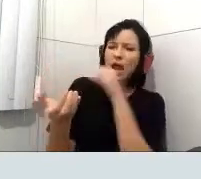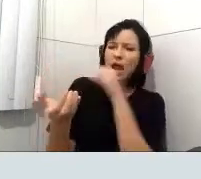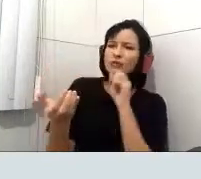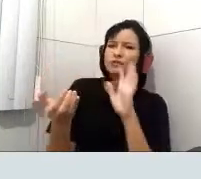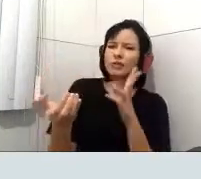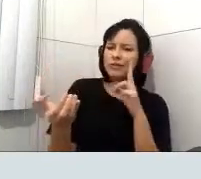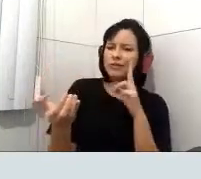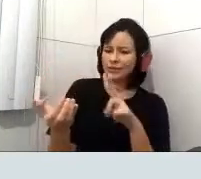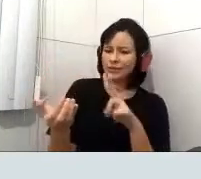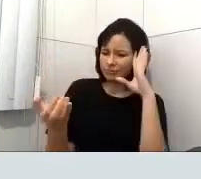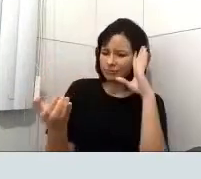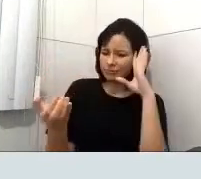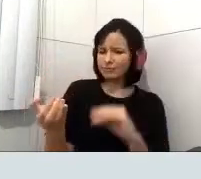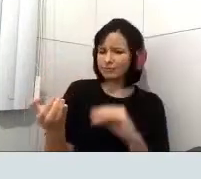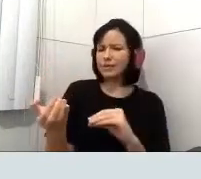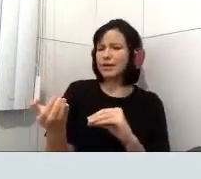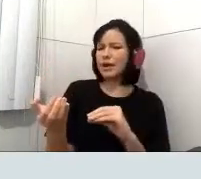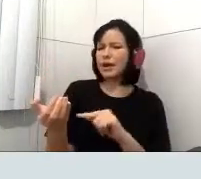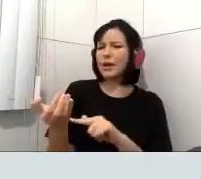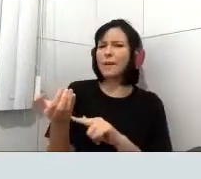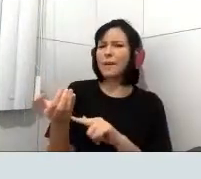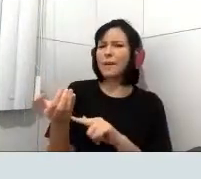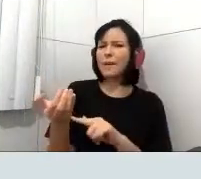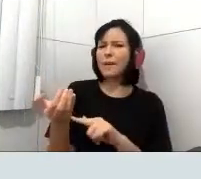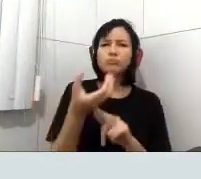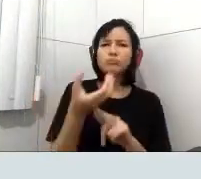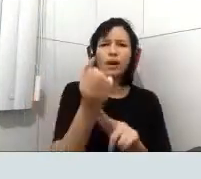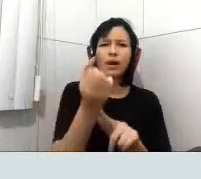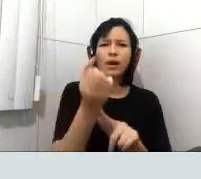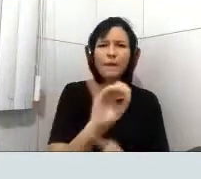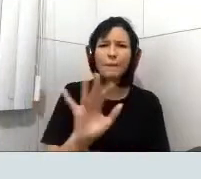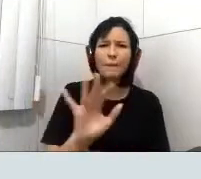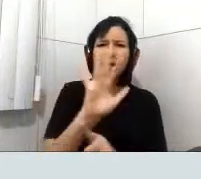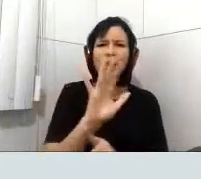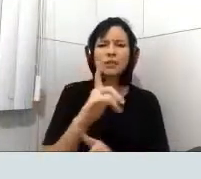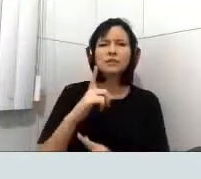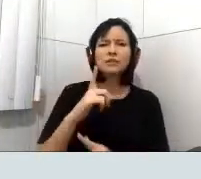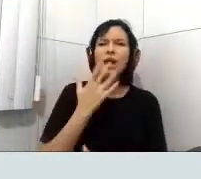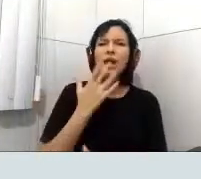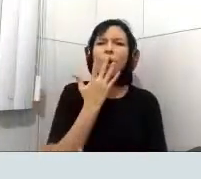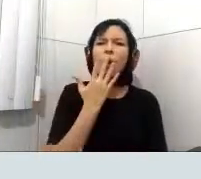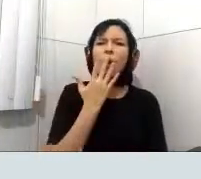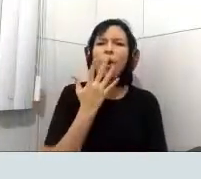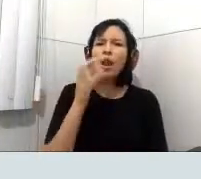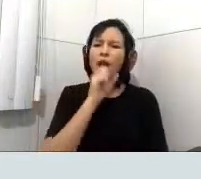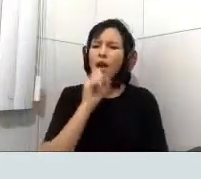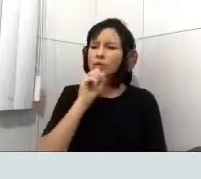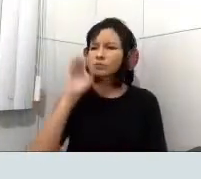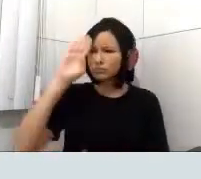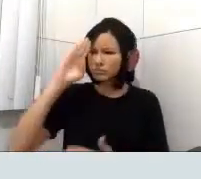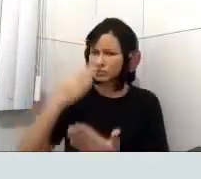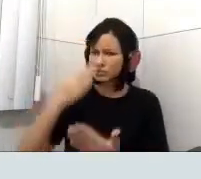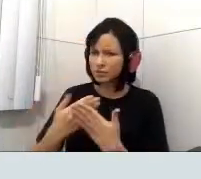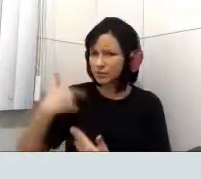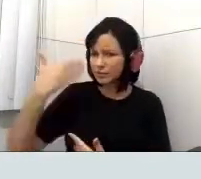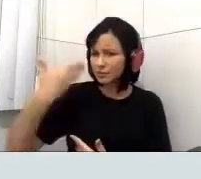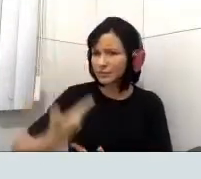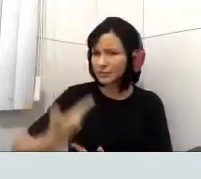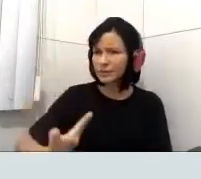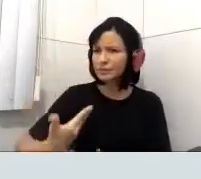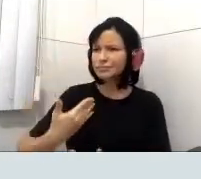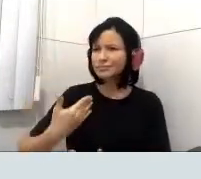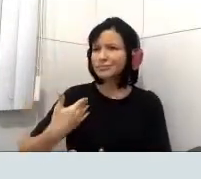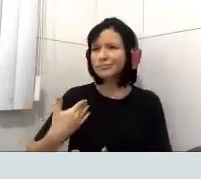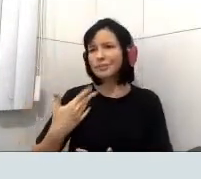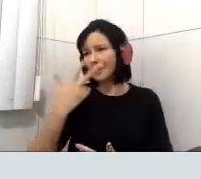o fato, eu não mostrei a laranja para você, mas você acredita na minha palavra e faz ela